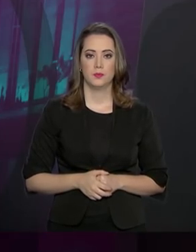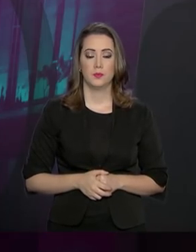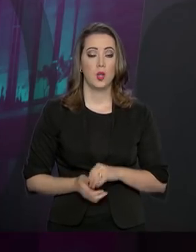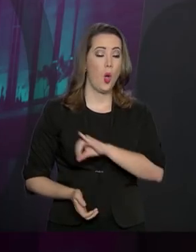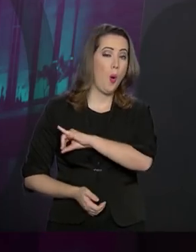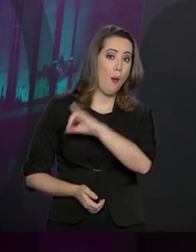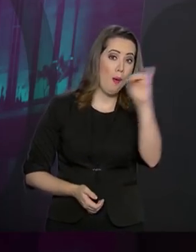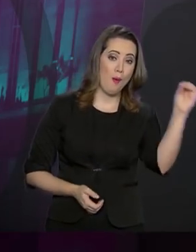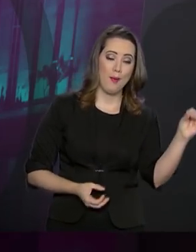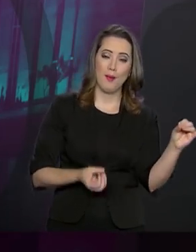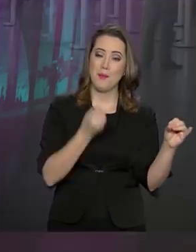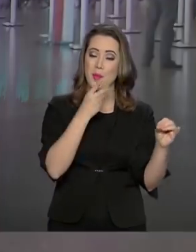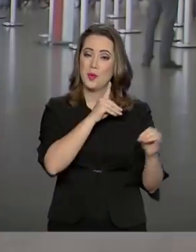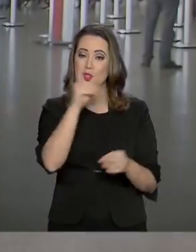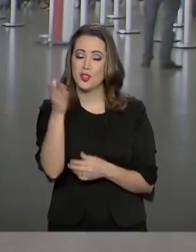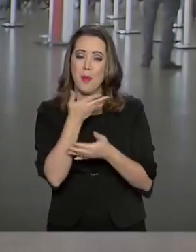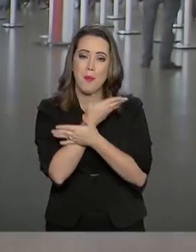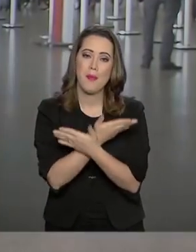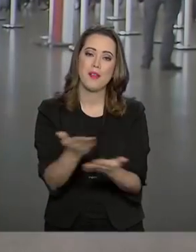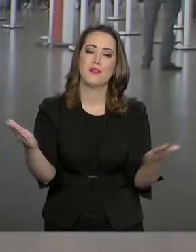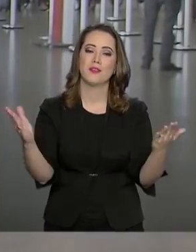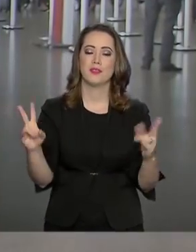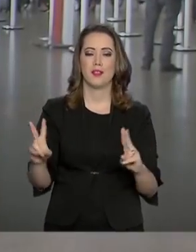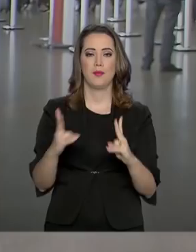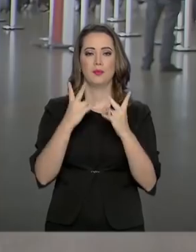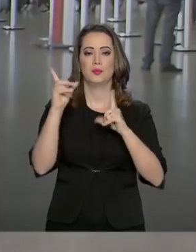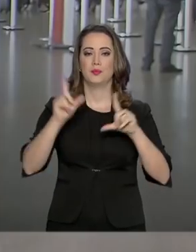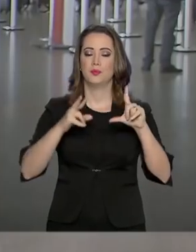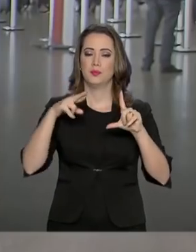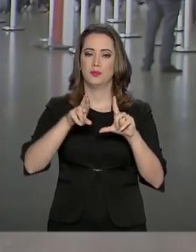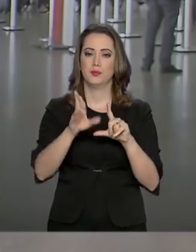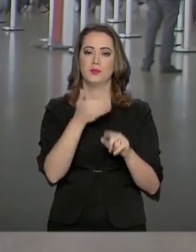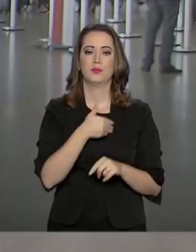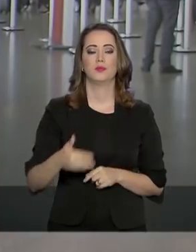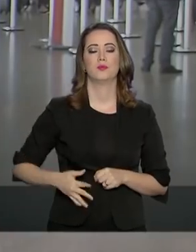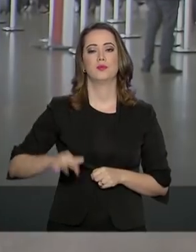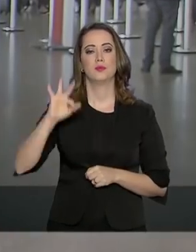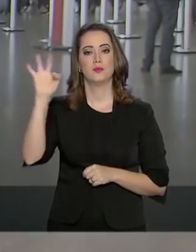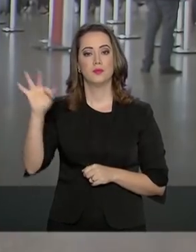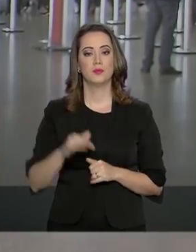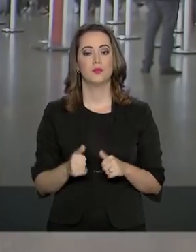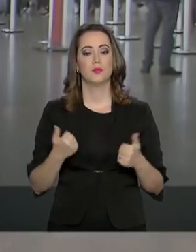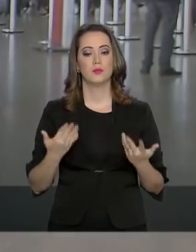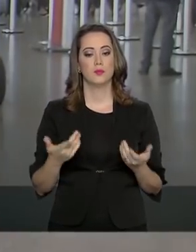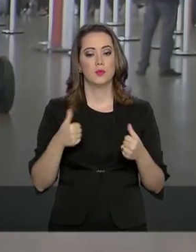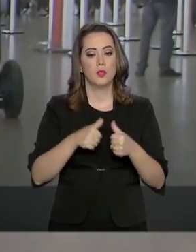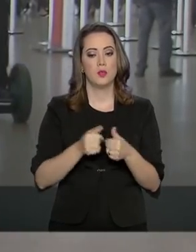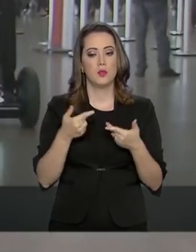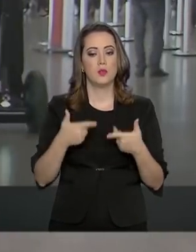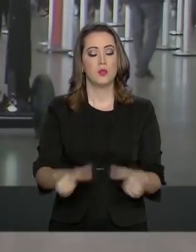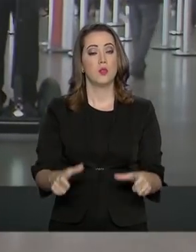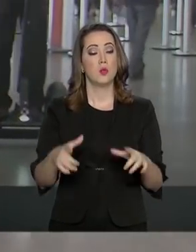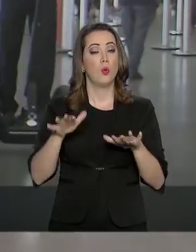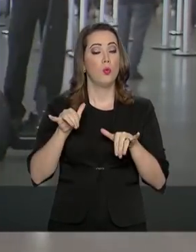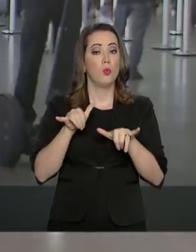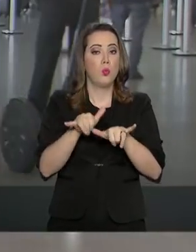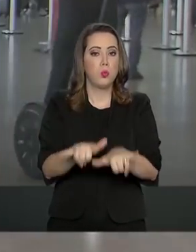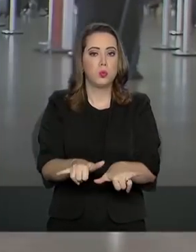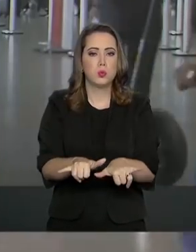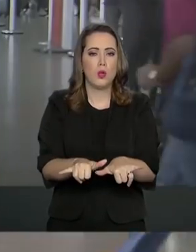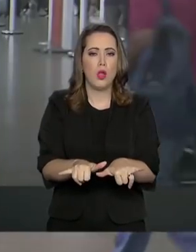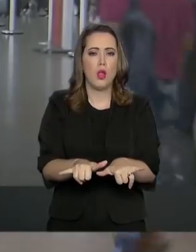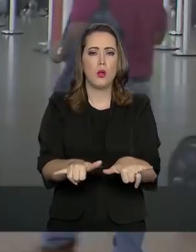Olá, Luana, bom dia para você. Bom dia para você que acompanha a NBR, a TV do Governo Federal. Eu estou no aeroporto de Brasília,